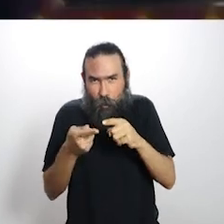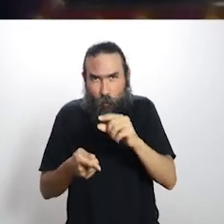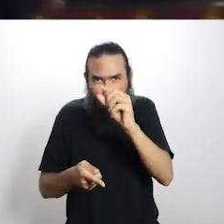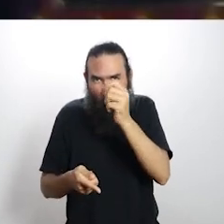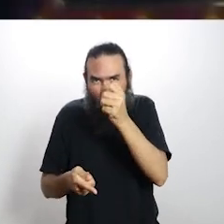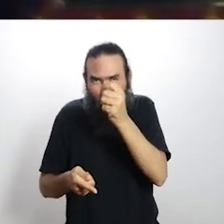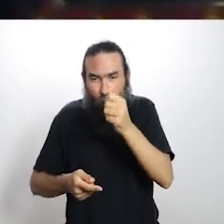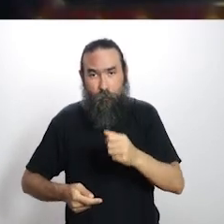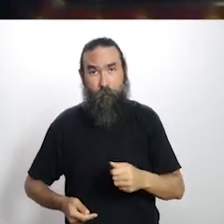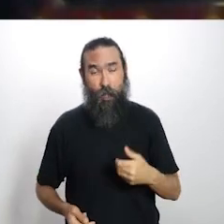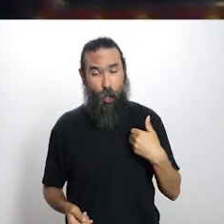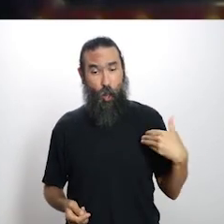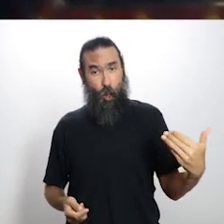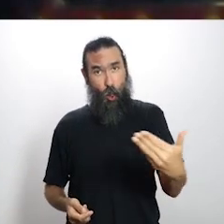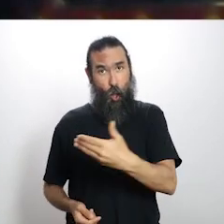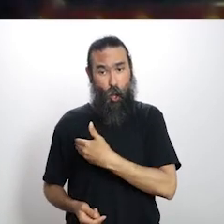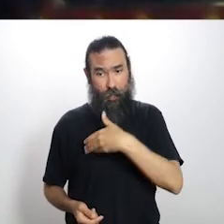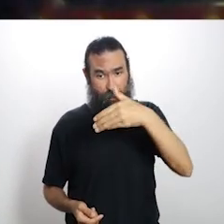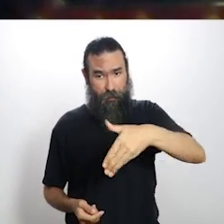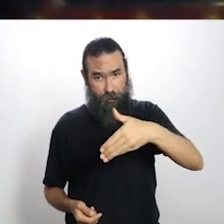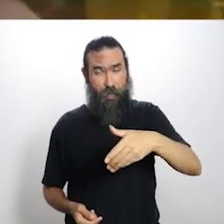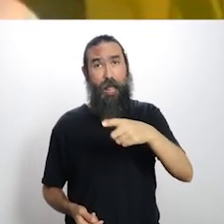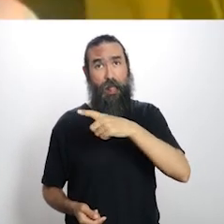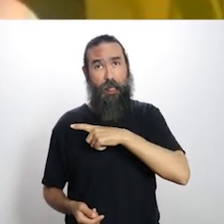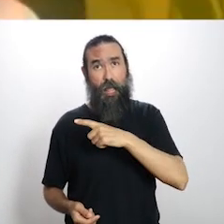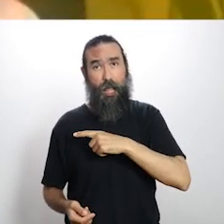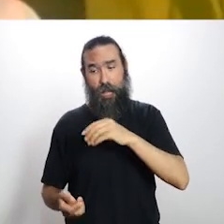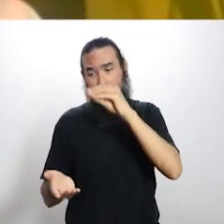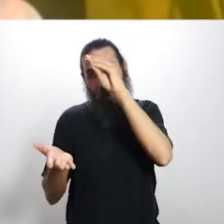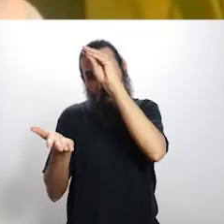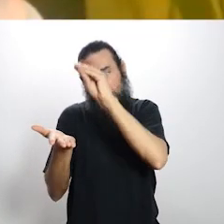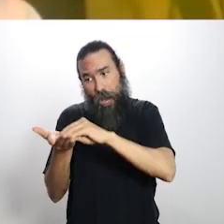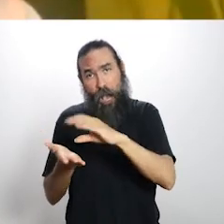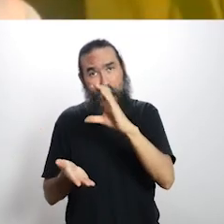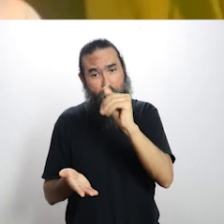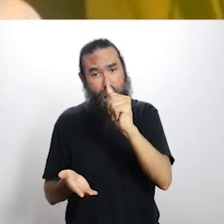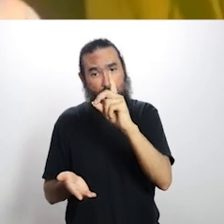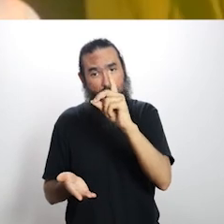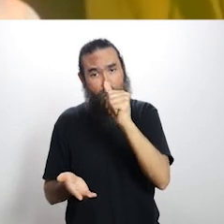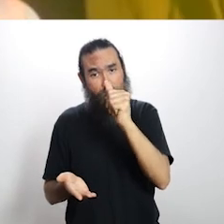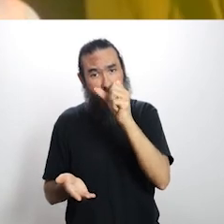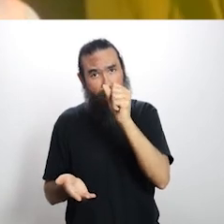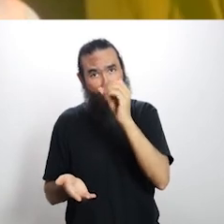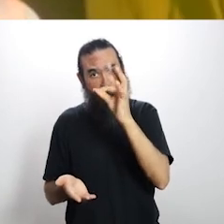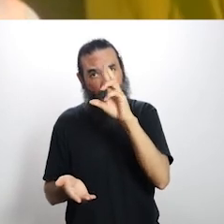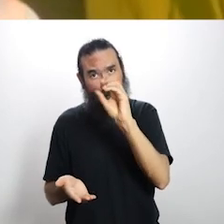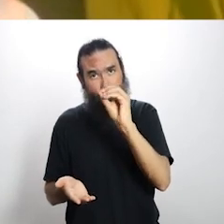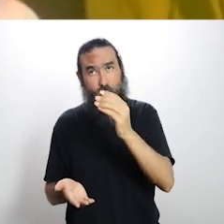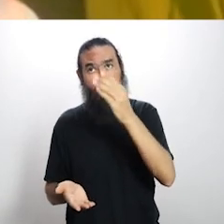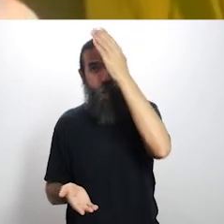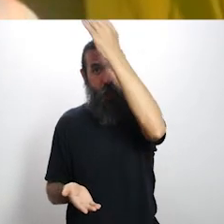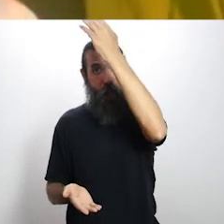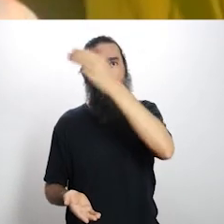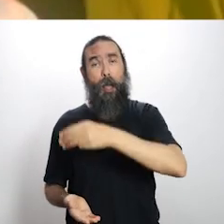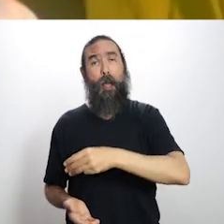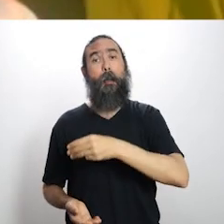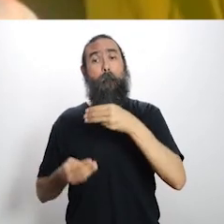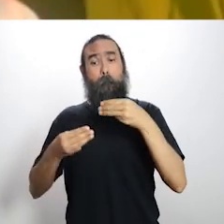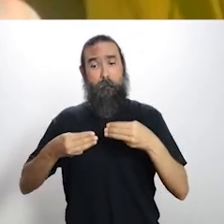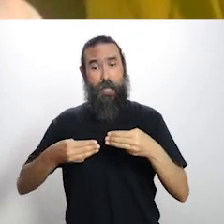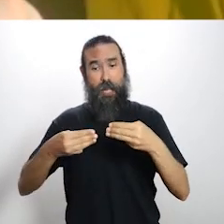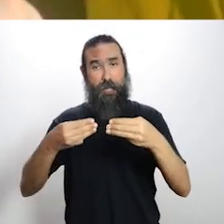sobre os pontos de pontões de cultura do Brasil todo será que em algum momento isso também pode ser